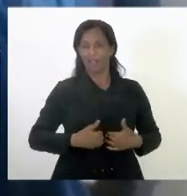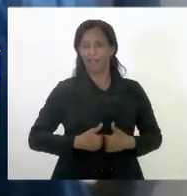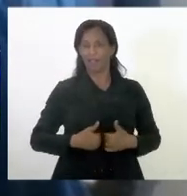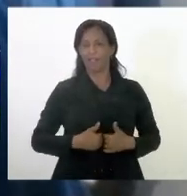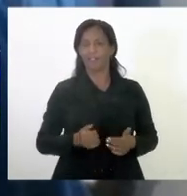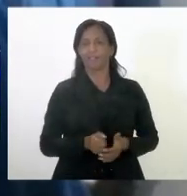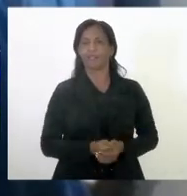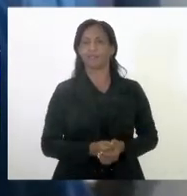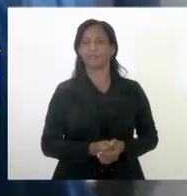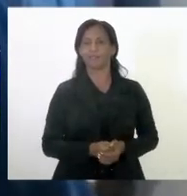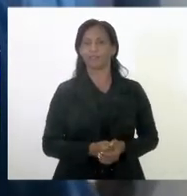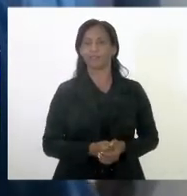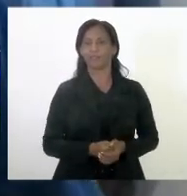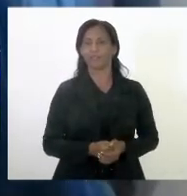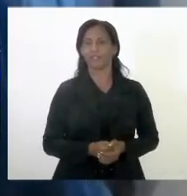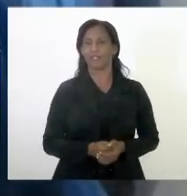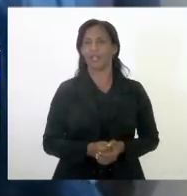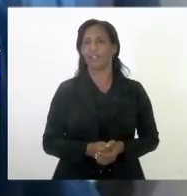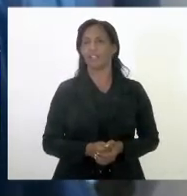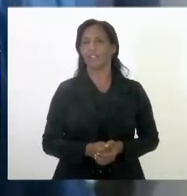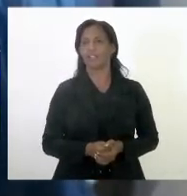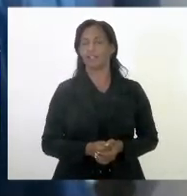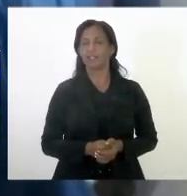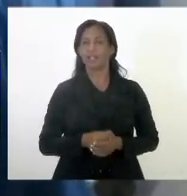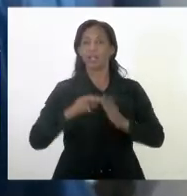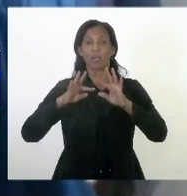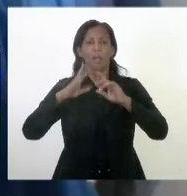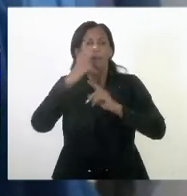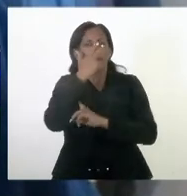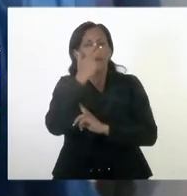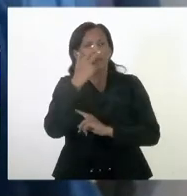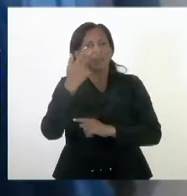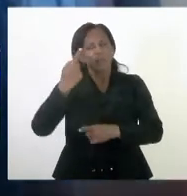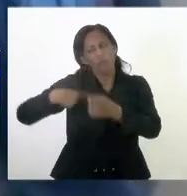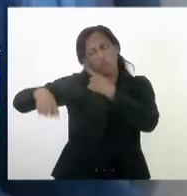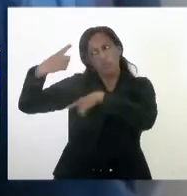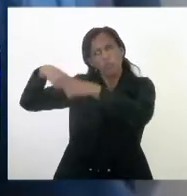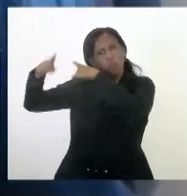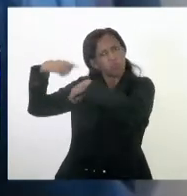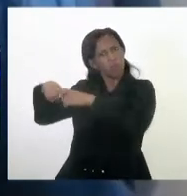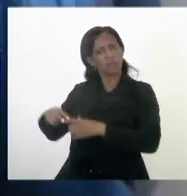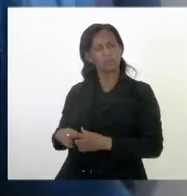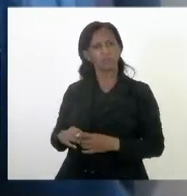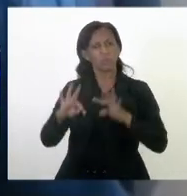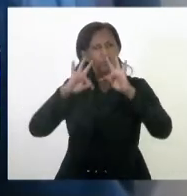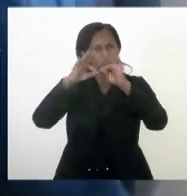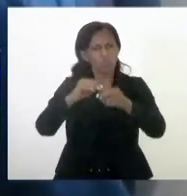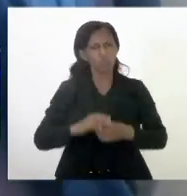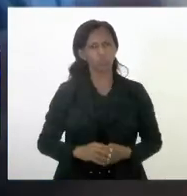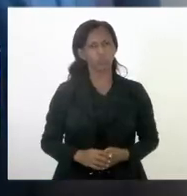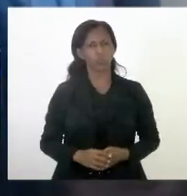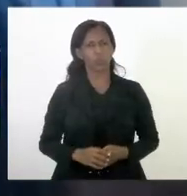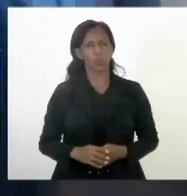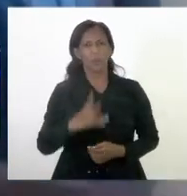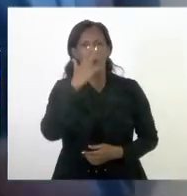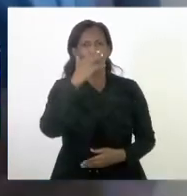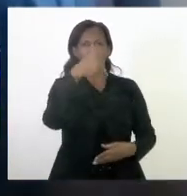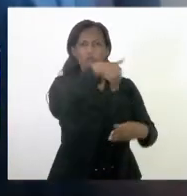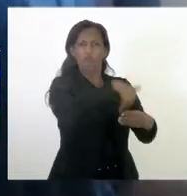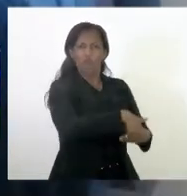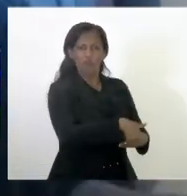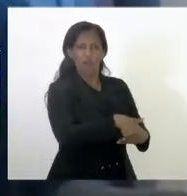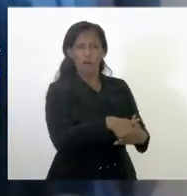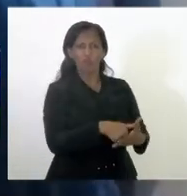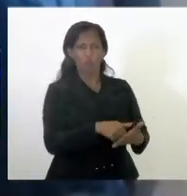o retrocesso. A gente está voltando tudo para trás. Estão querendo voltar para o voto impresso, voto